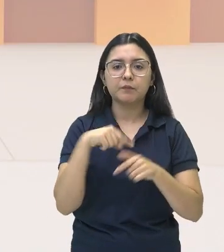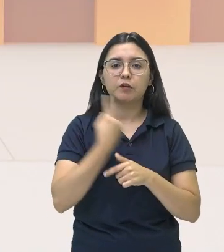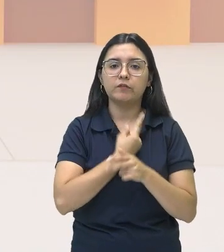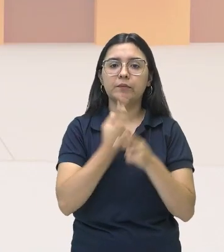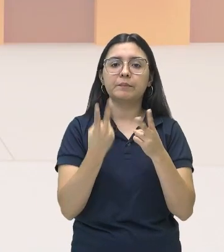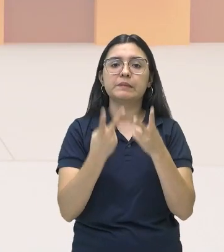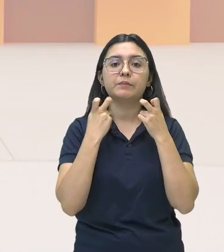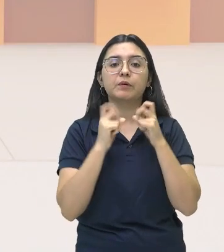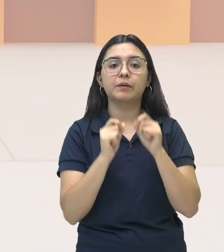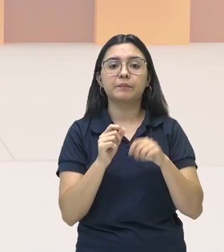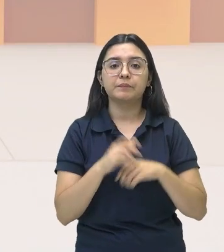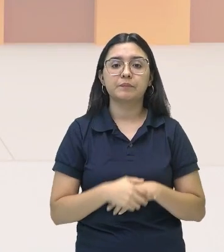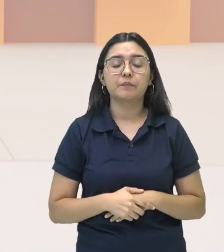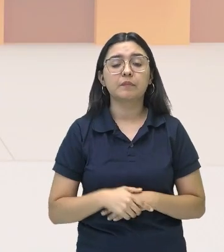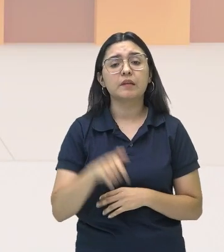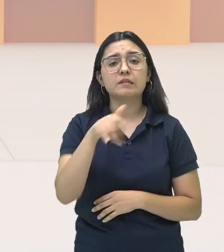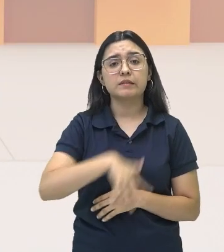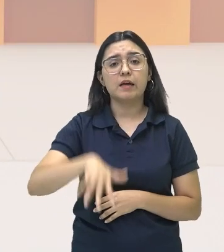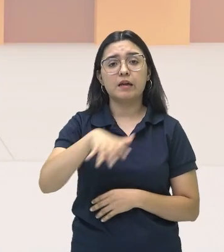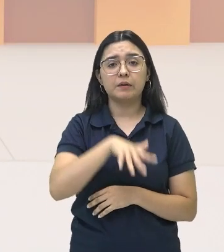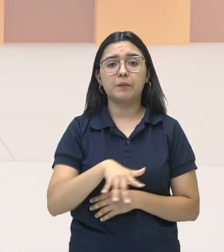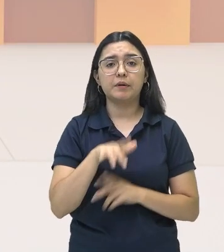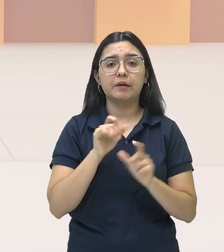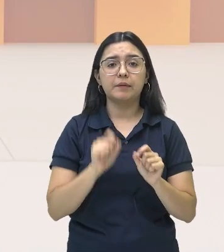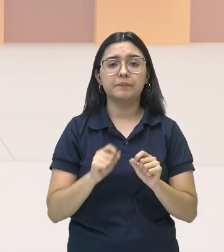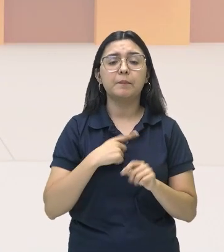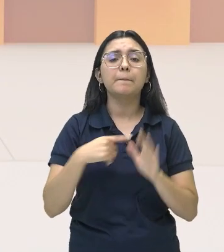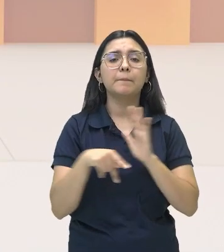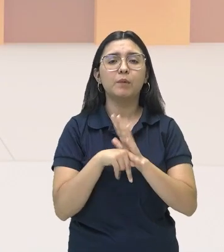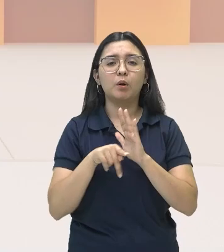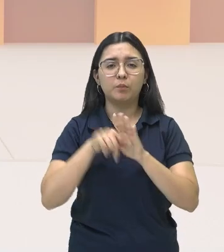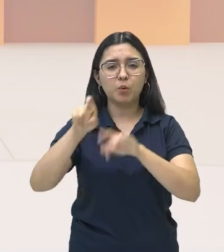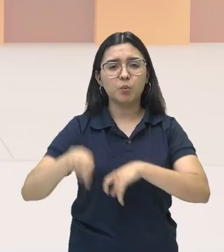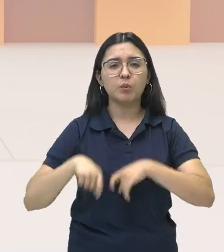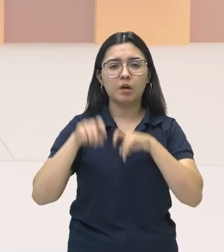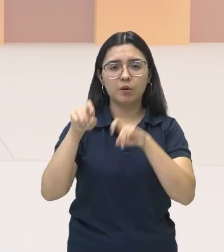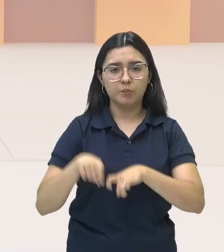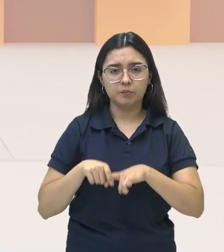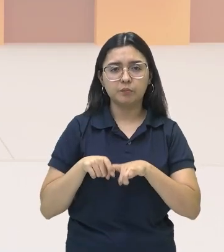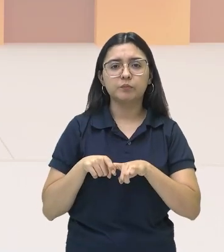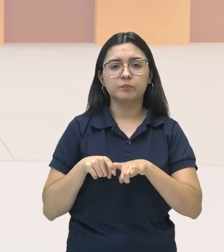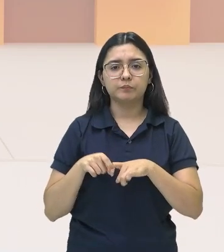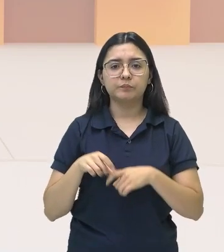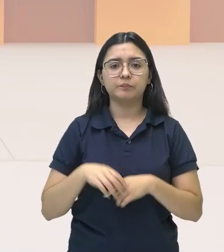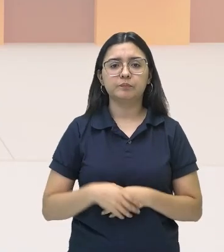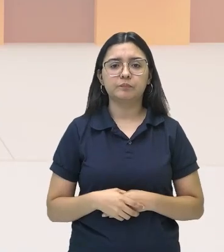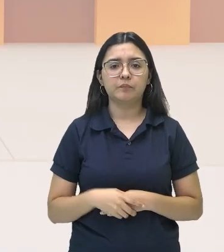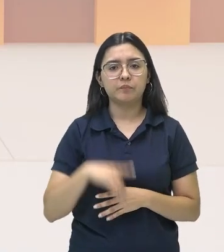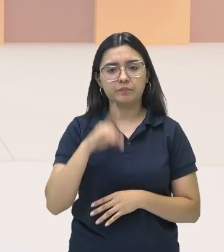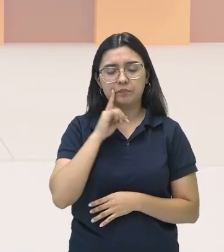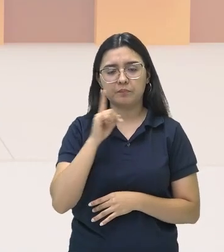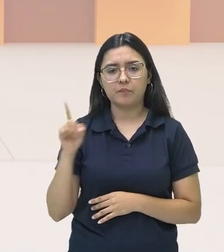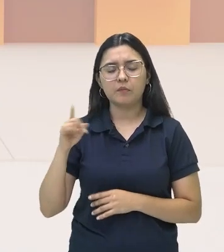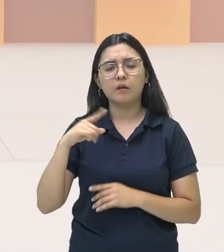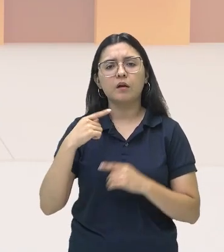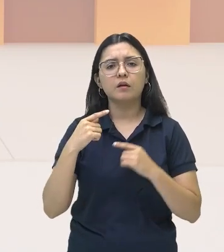também esse mundo, né, rural, né? Ele também